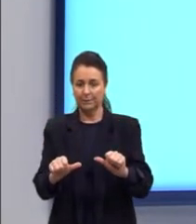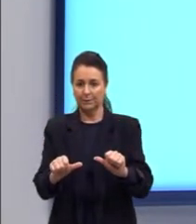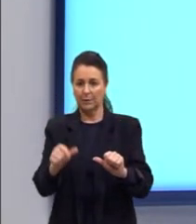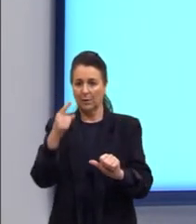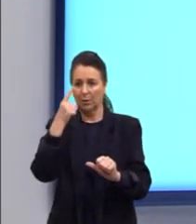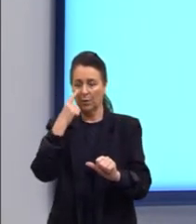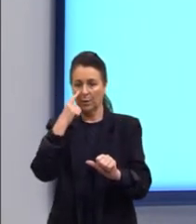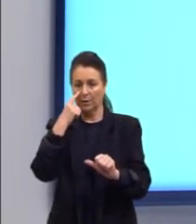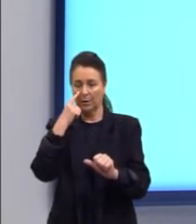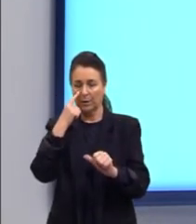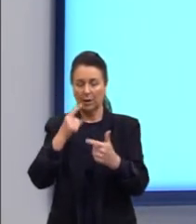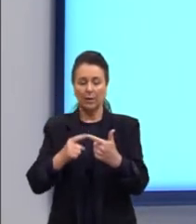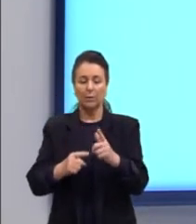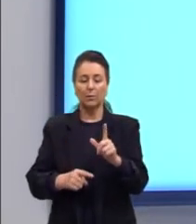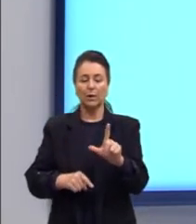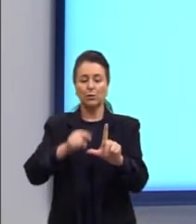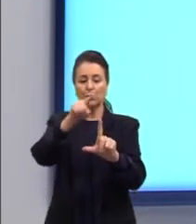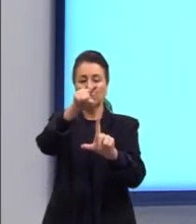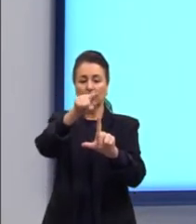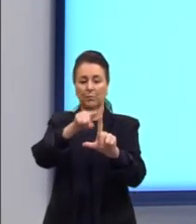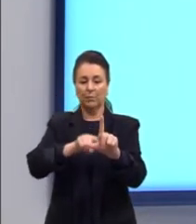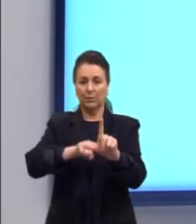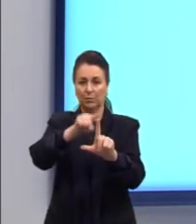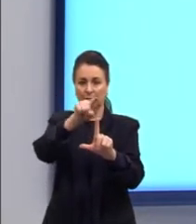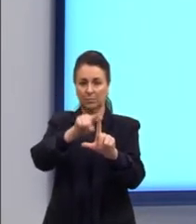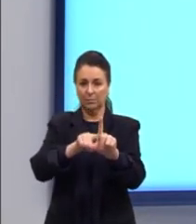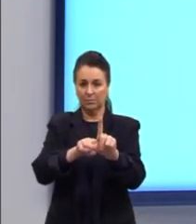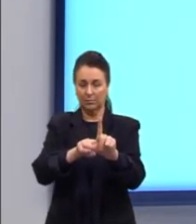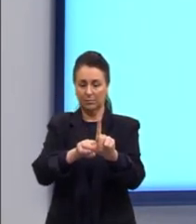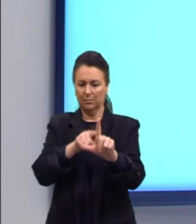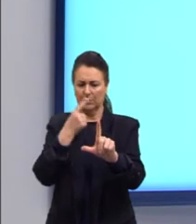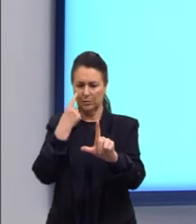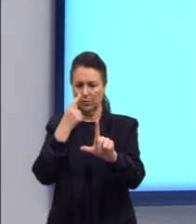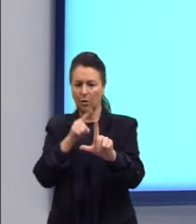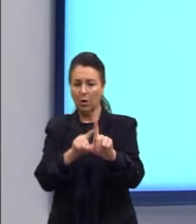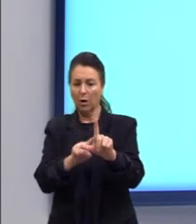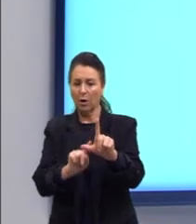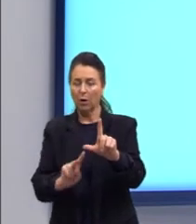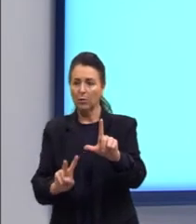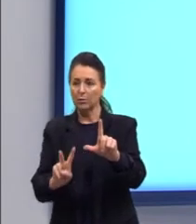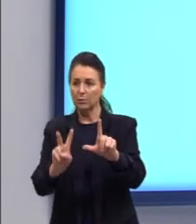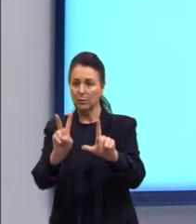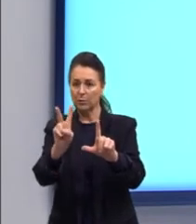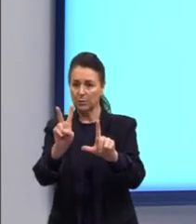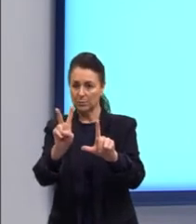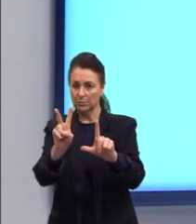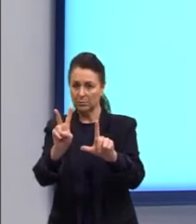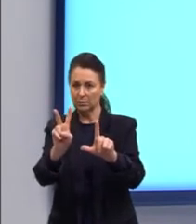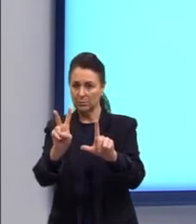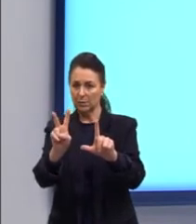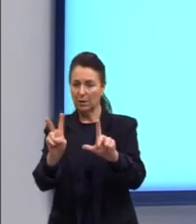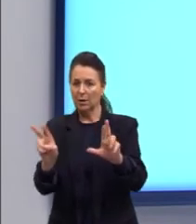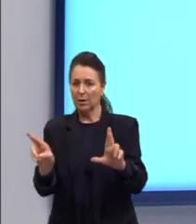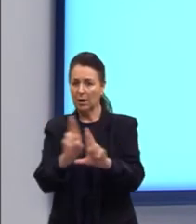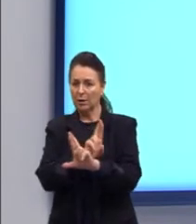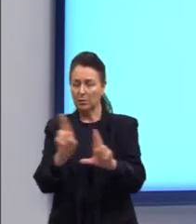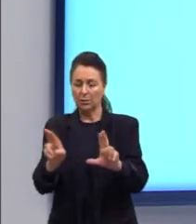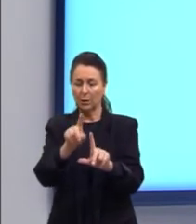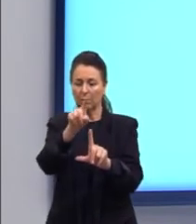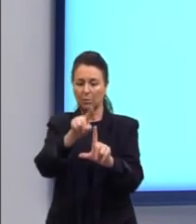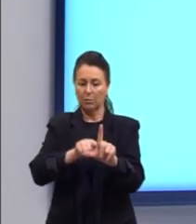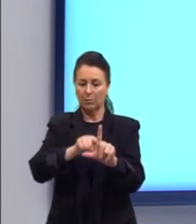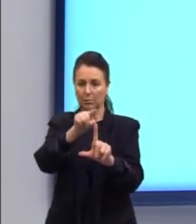olhamos no eixo vertical e aí nós vamos identificar os valores né que tem correspondência ali com eixo vertical